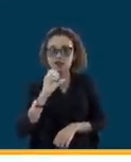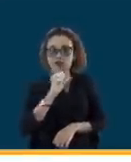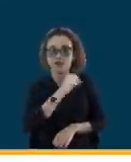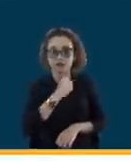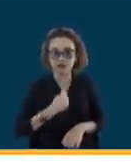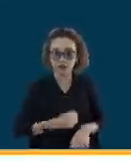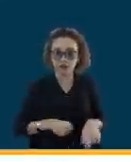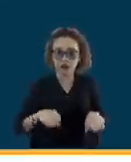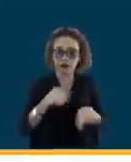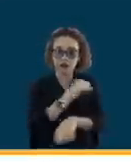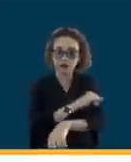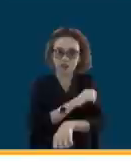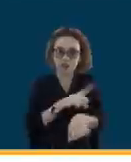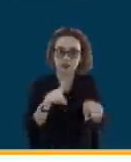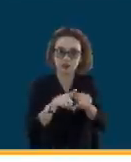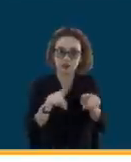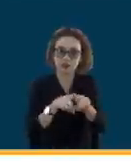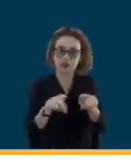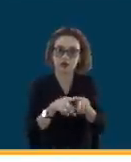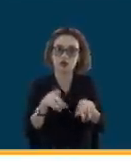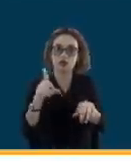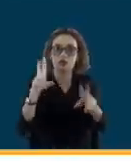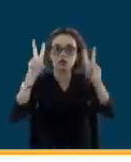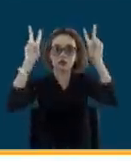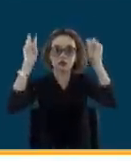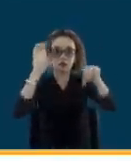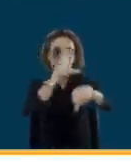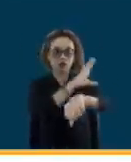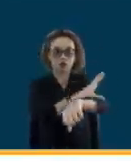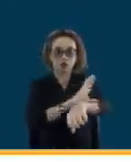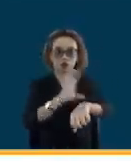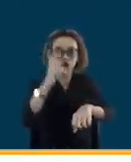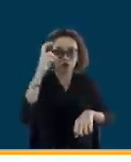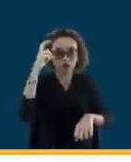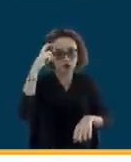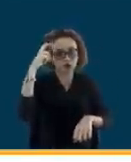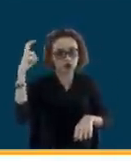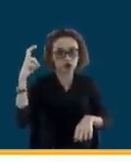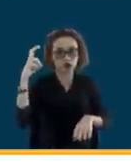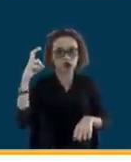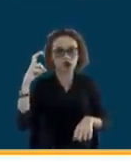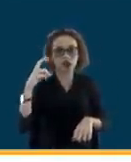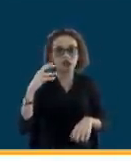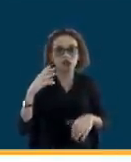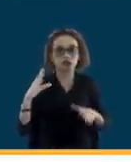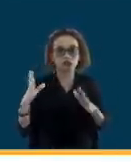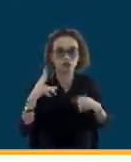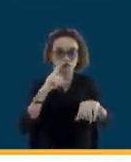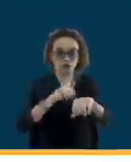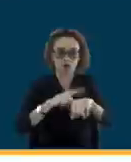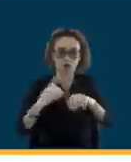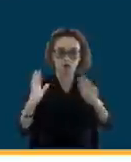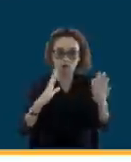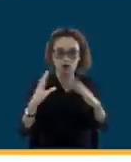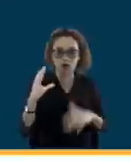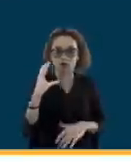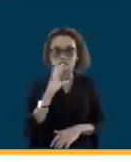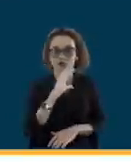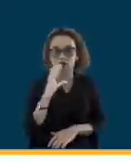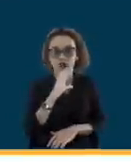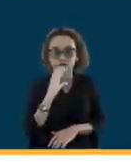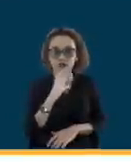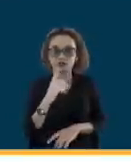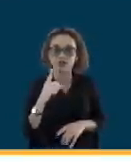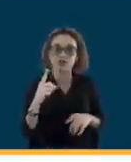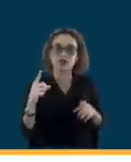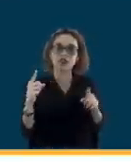O tema dessa aula é cultura em estado de emergência. Nós vamos falar da emergência não só como a urgência,